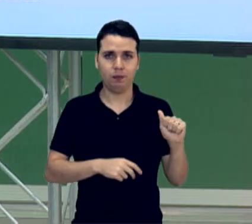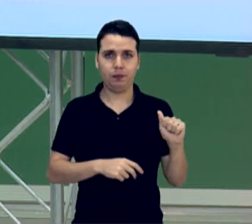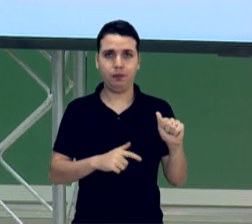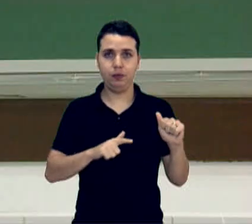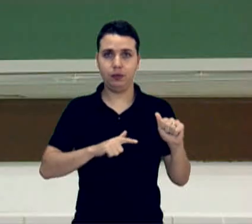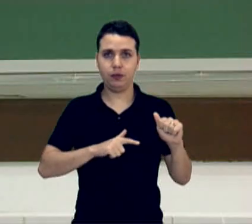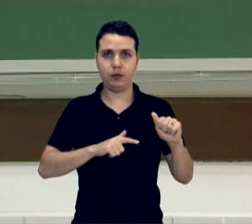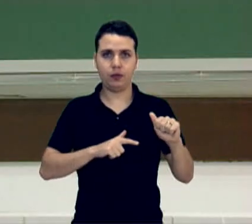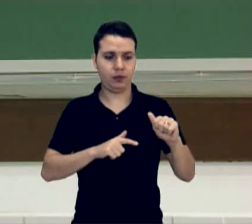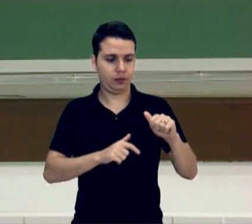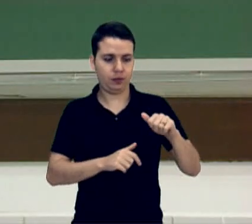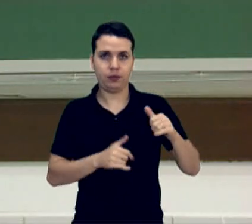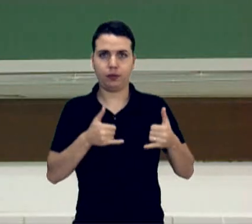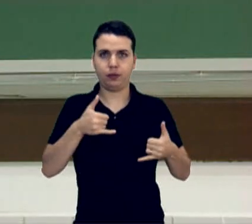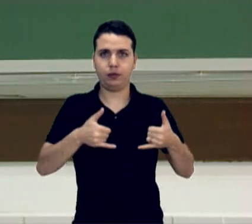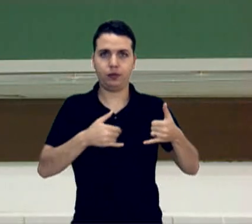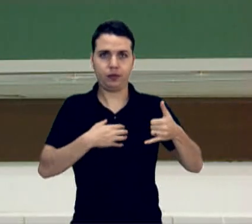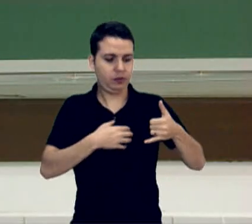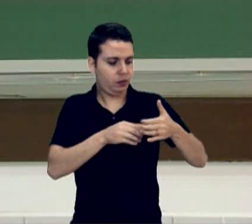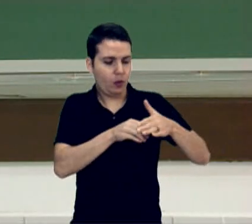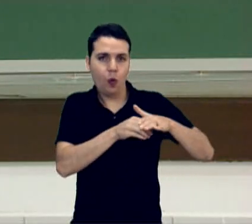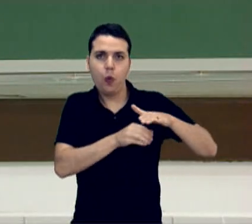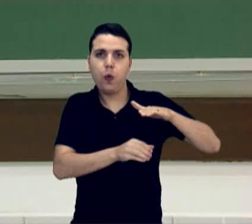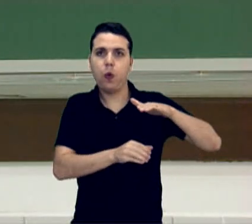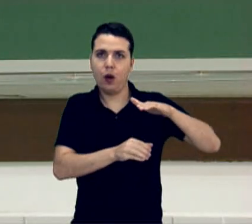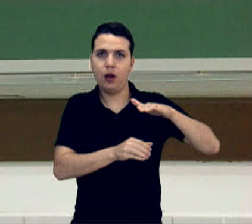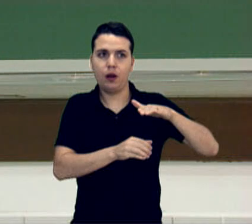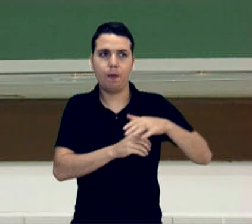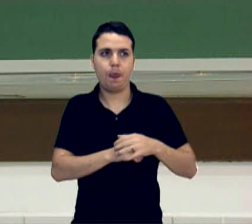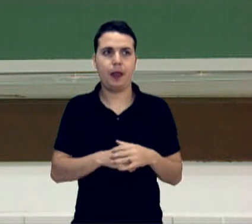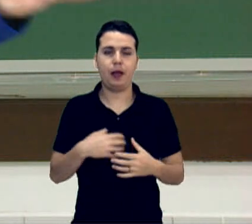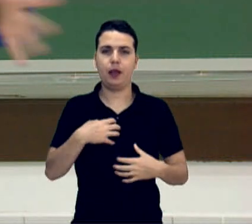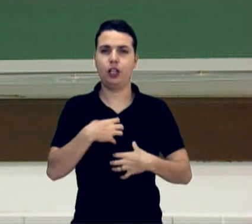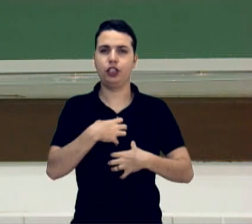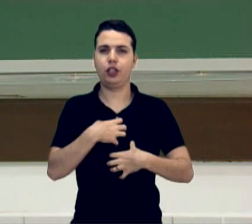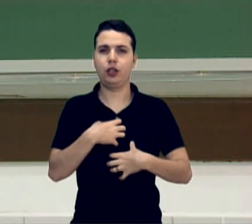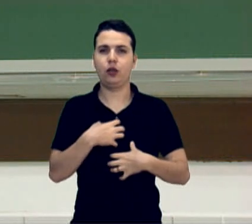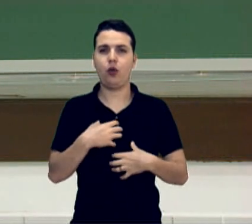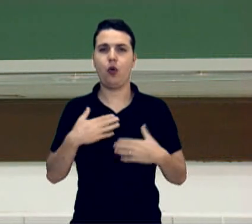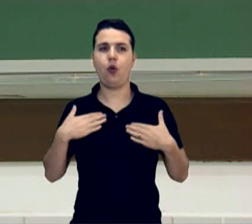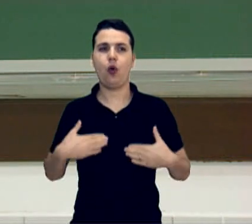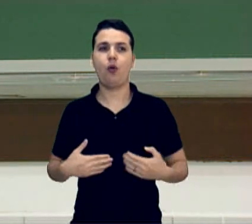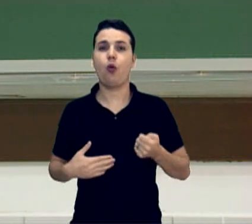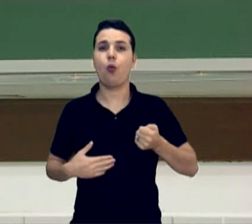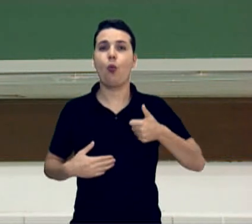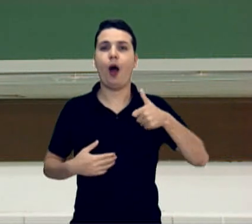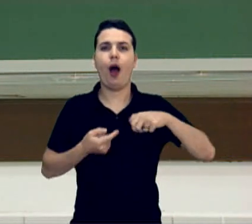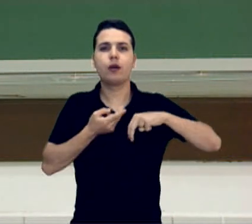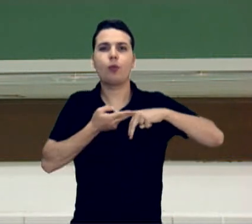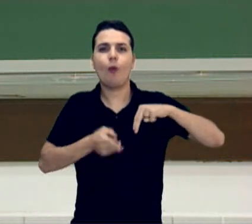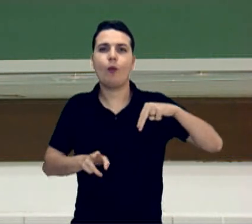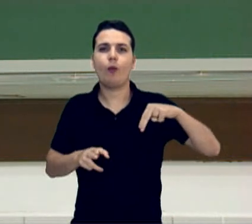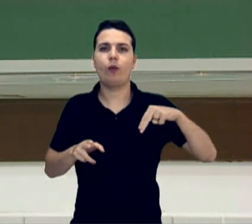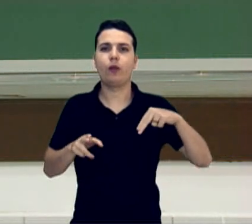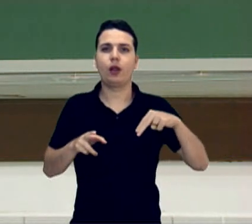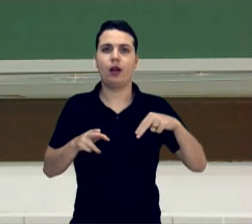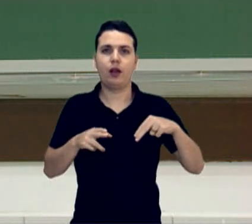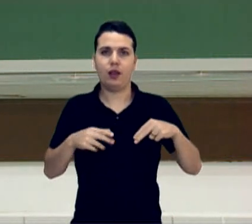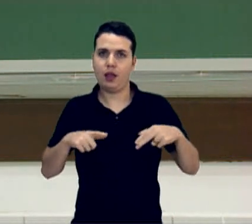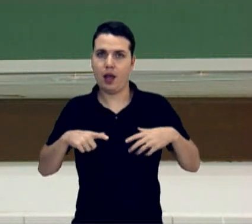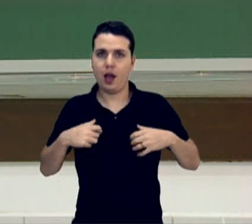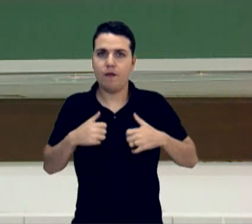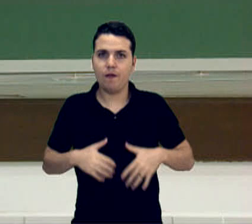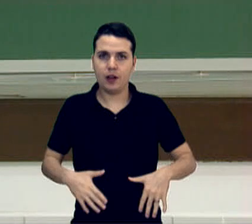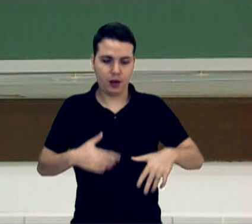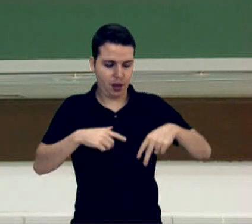sandálias altas, muita delicadeza, né, o corpo quase nu, né, com os vestidos cheios de recortes, né,